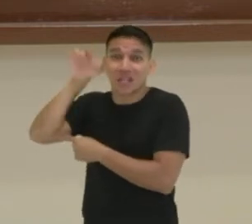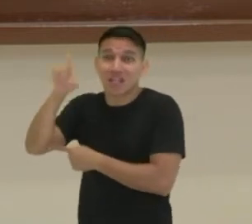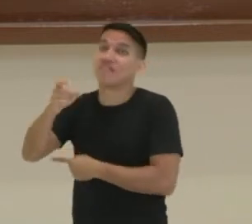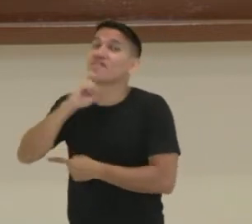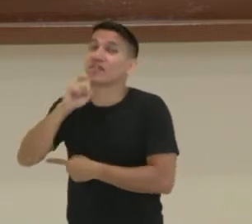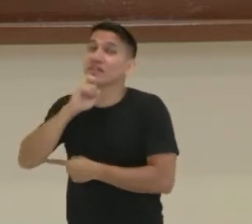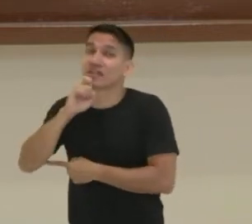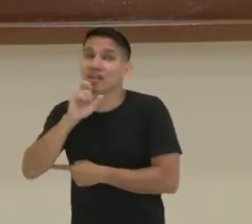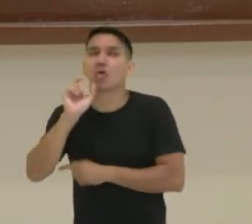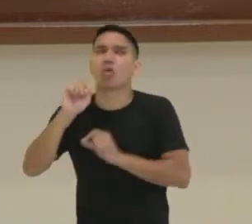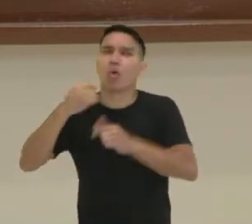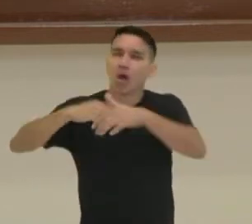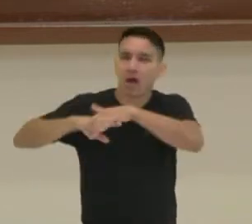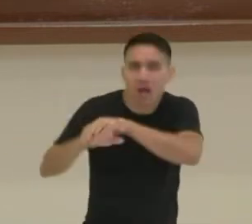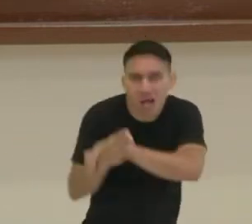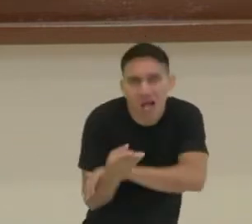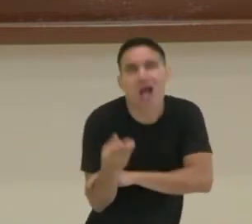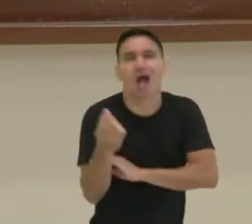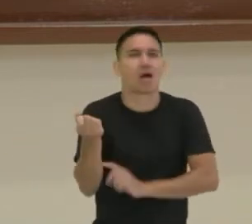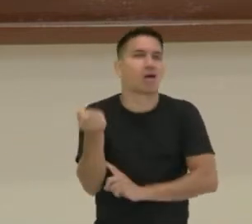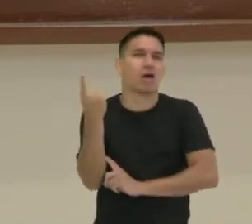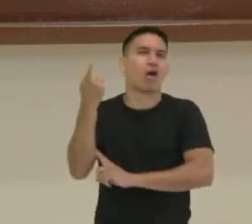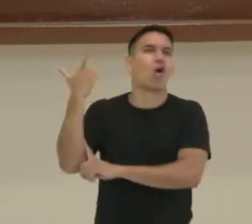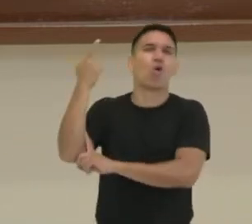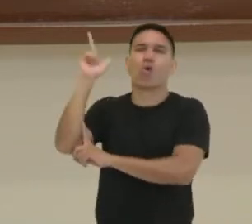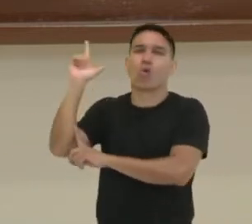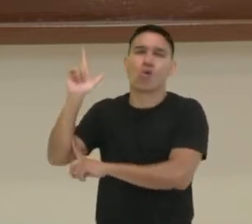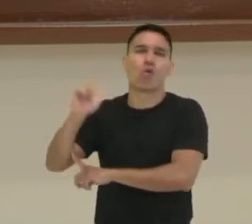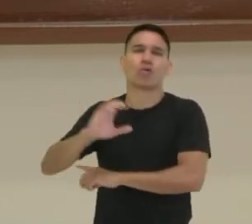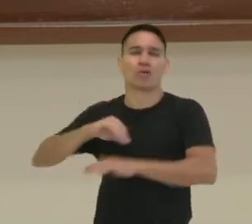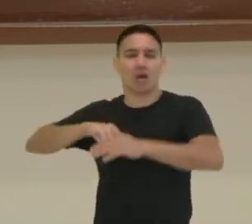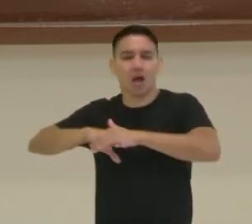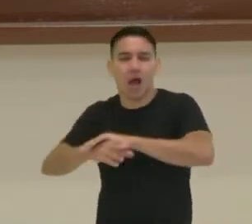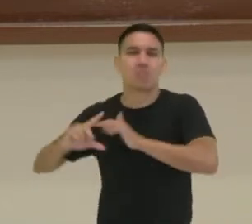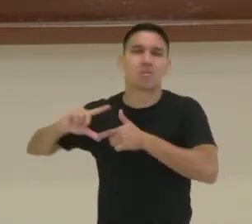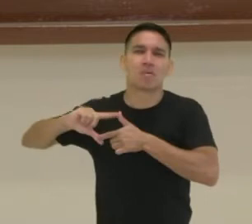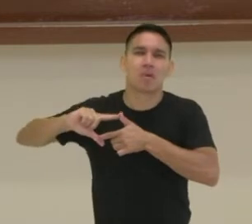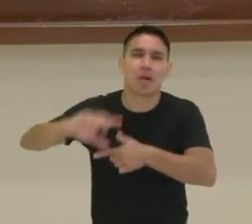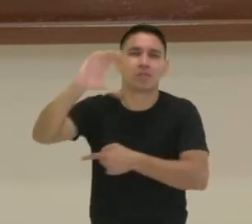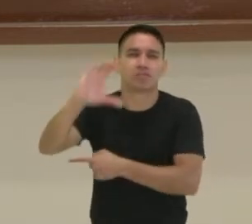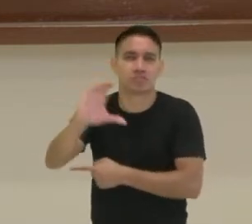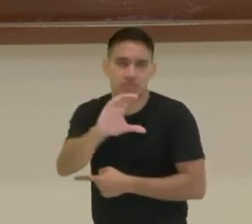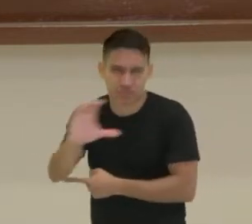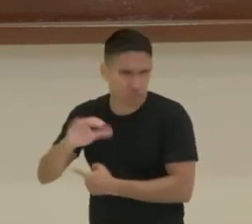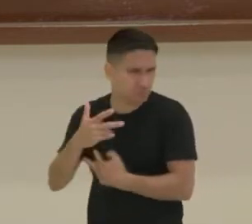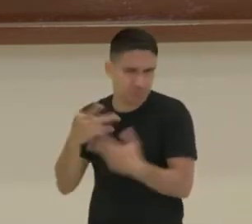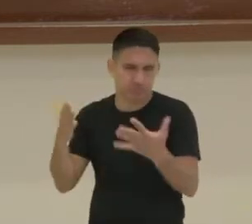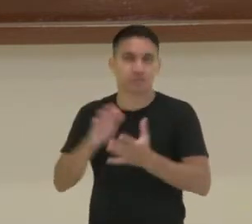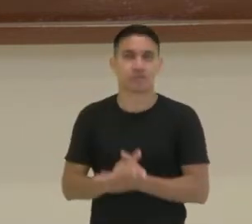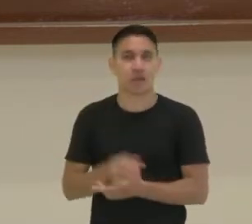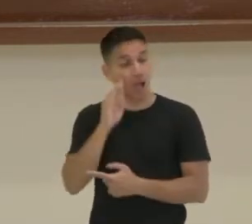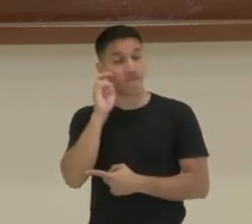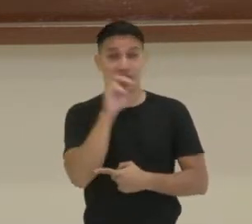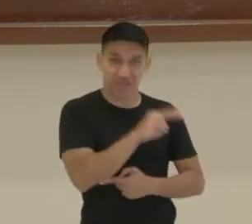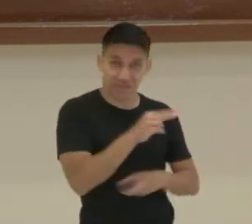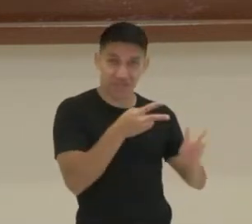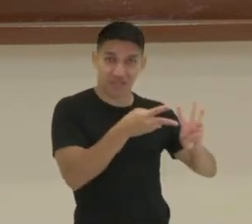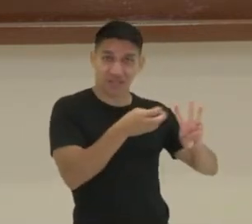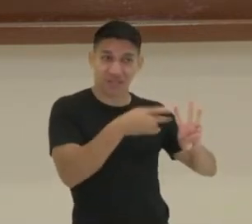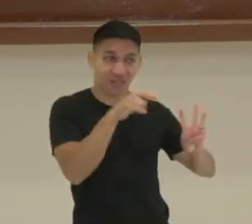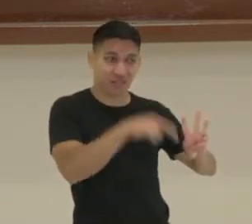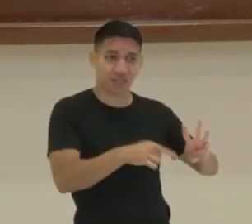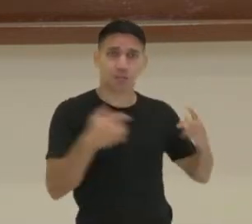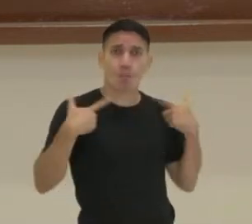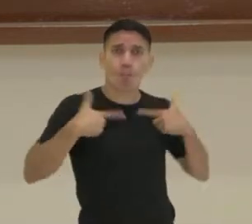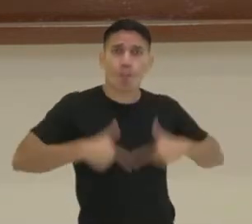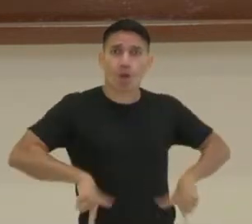com costumes, né, católicos, da religião católica, enfim, estranharam aquele povo que não